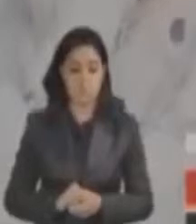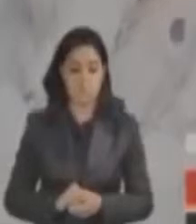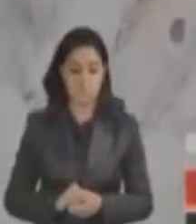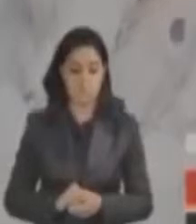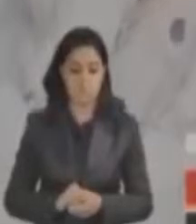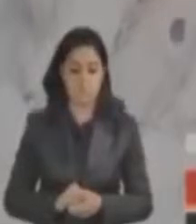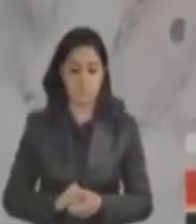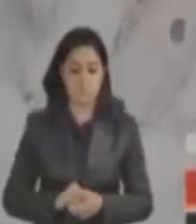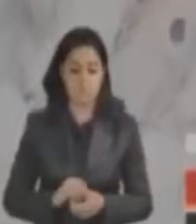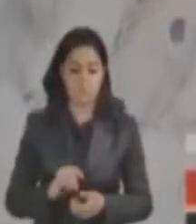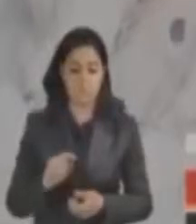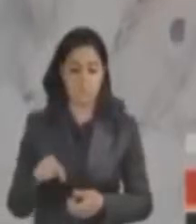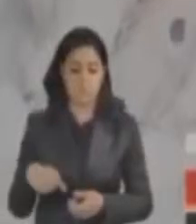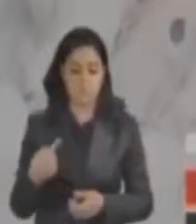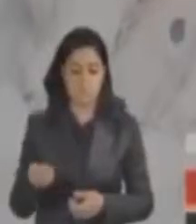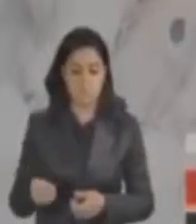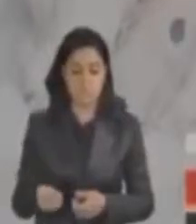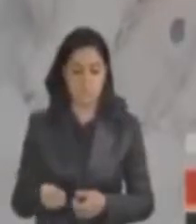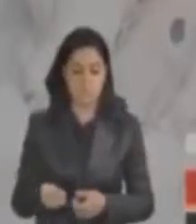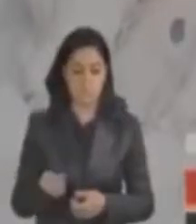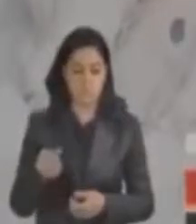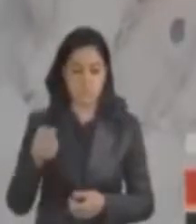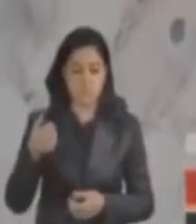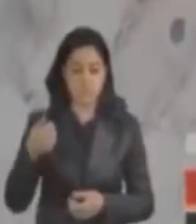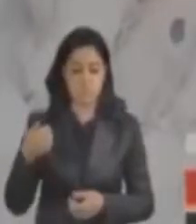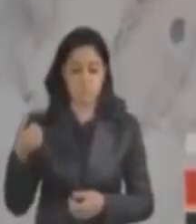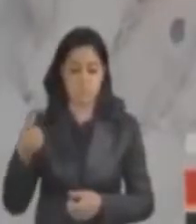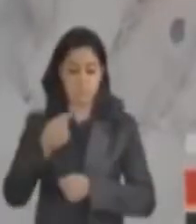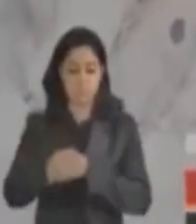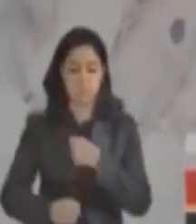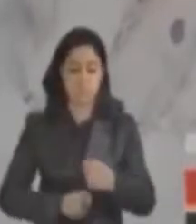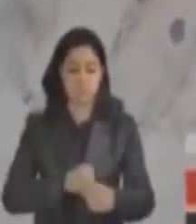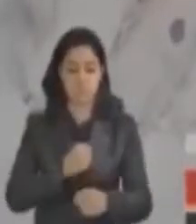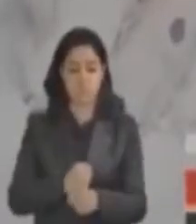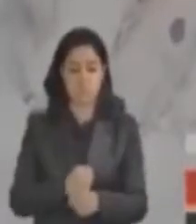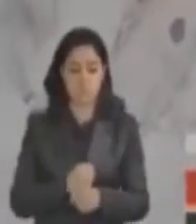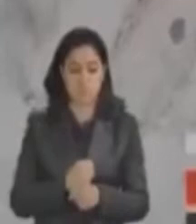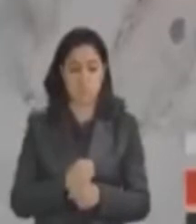depois e 16 anos